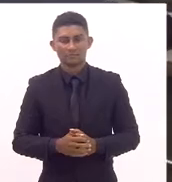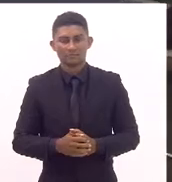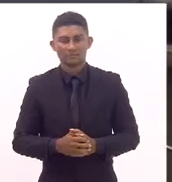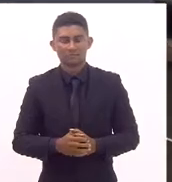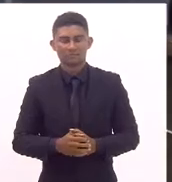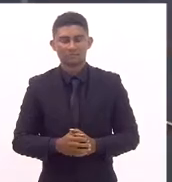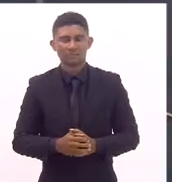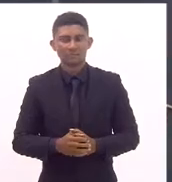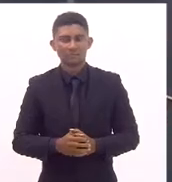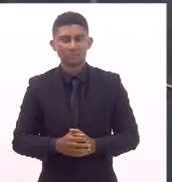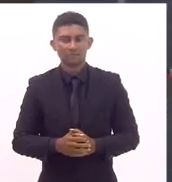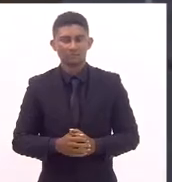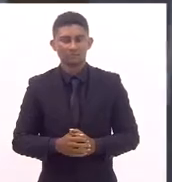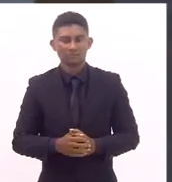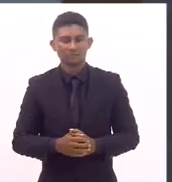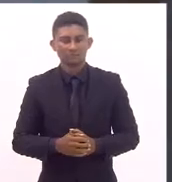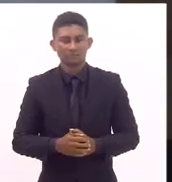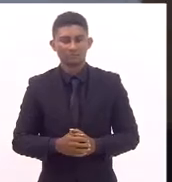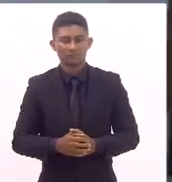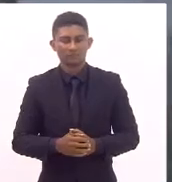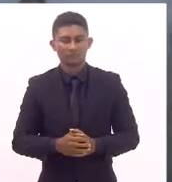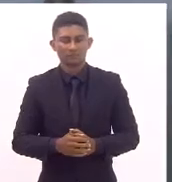E aí